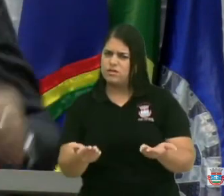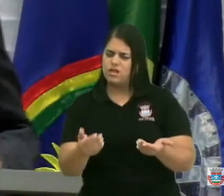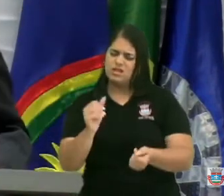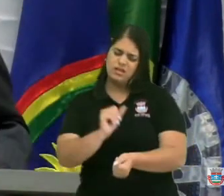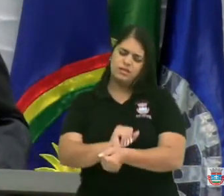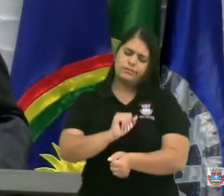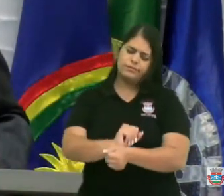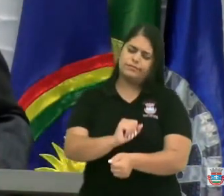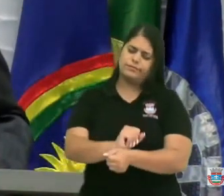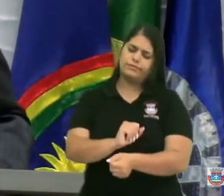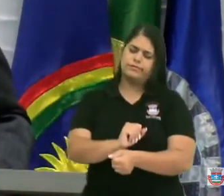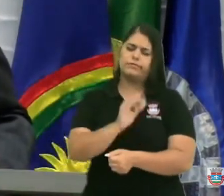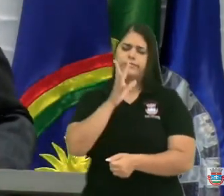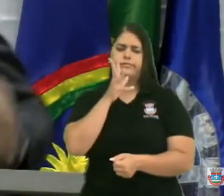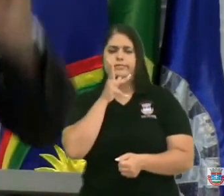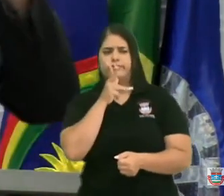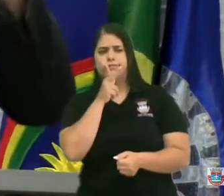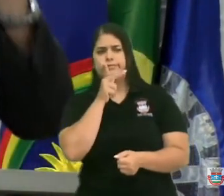esse tempo.